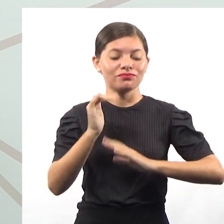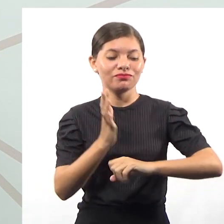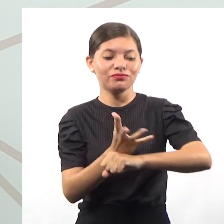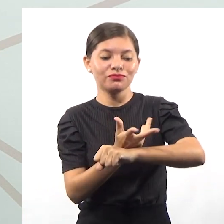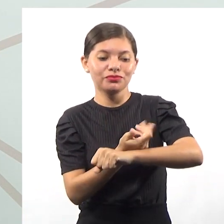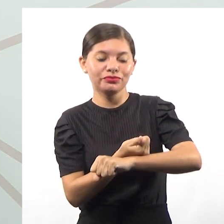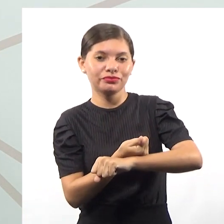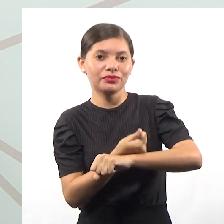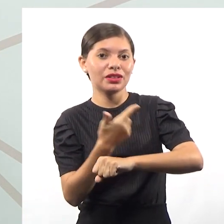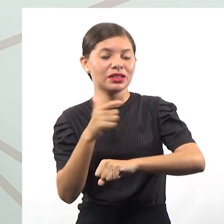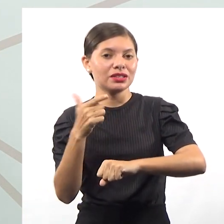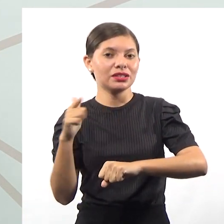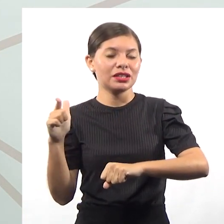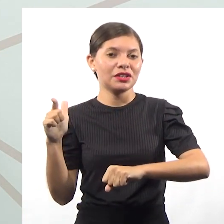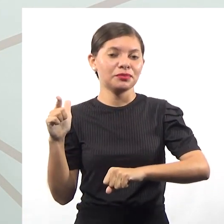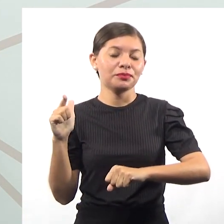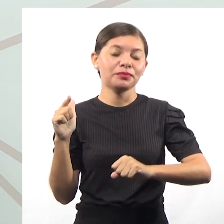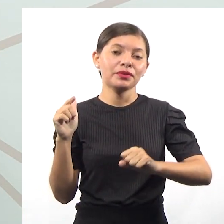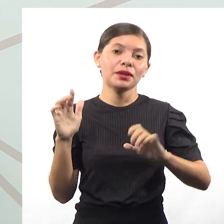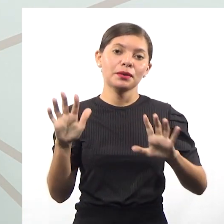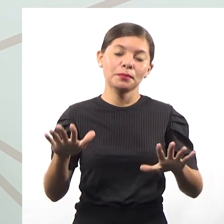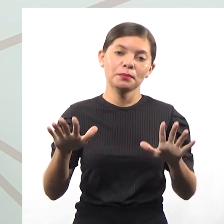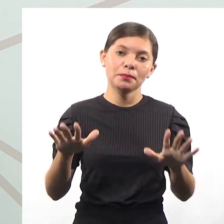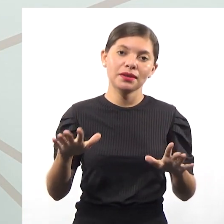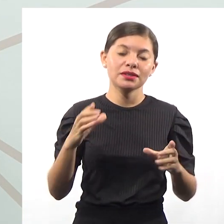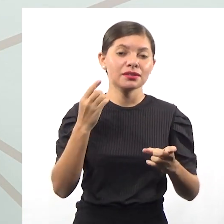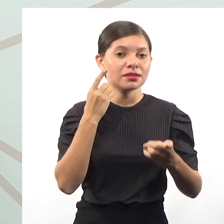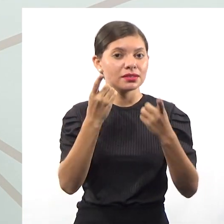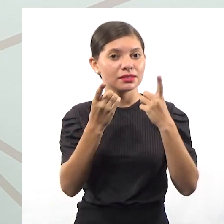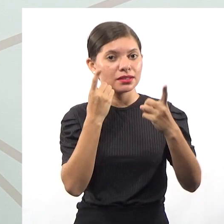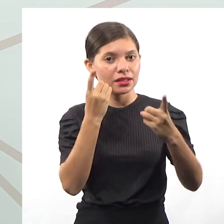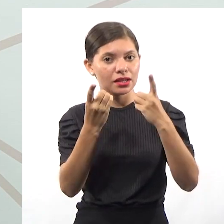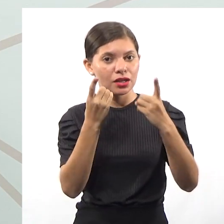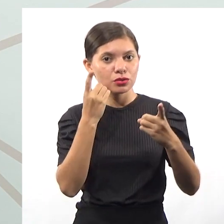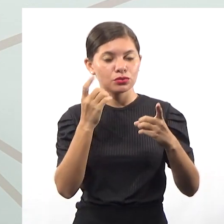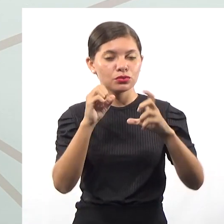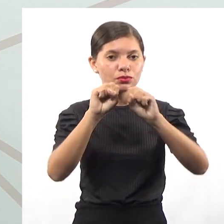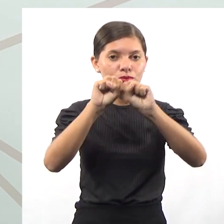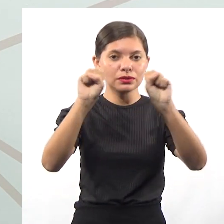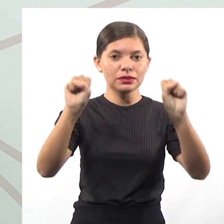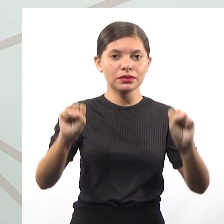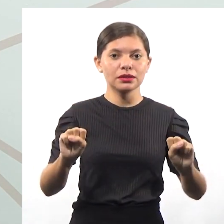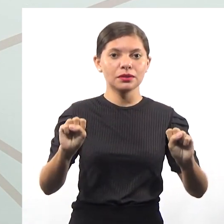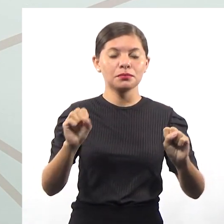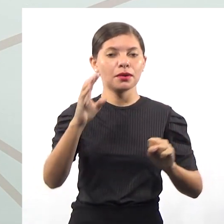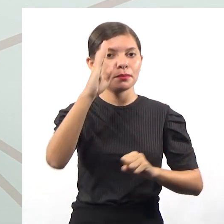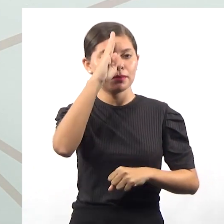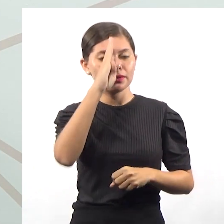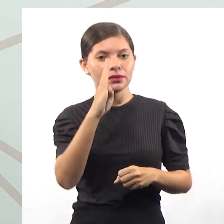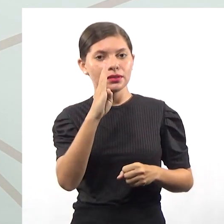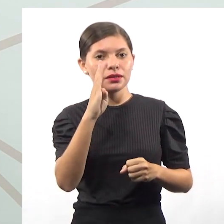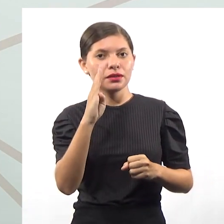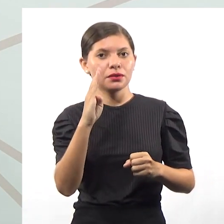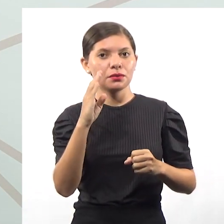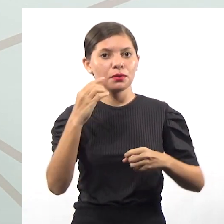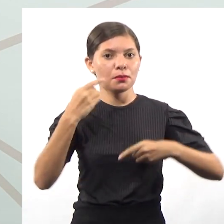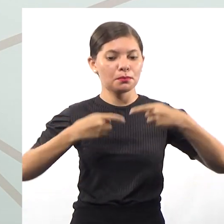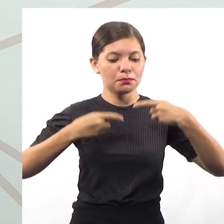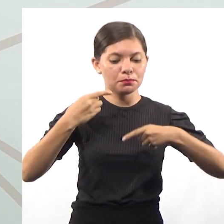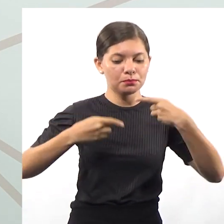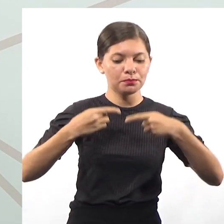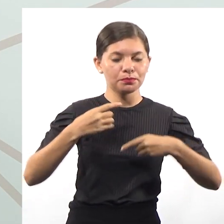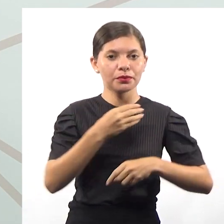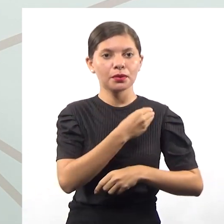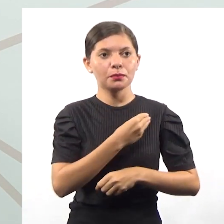desempenhos nessas avaliações internacionais. Mas diante desses dados, o próprio sistema brasileiro desenvolveu políticas públicas